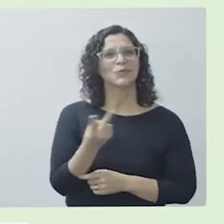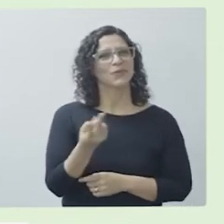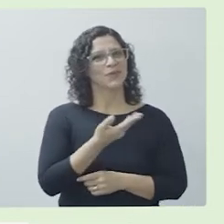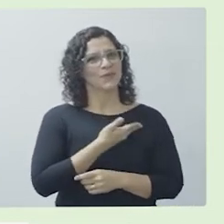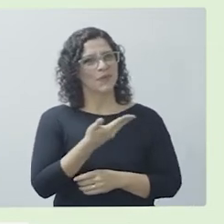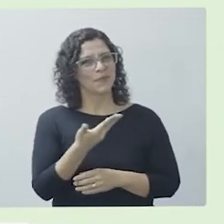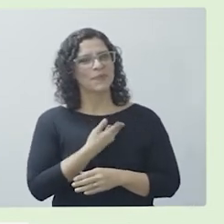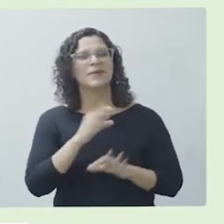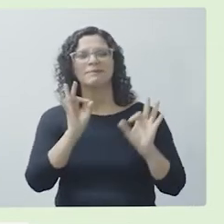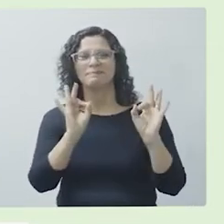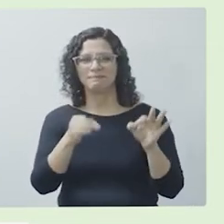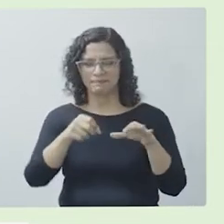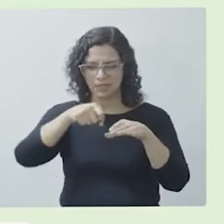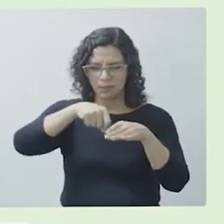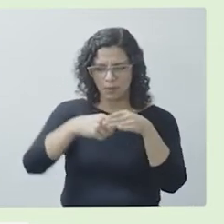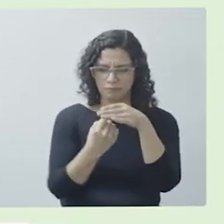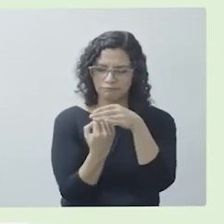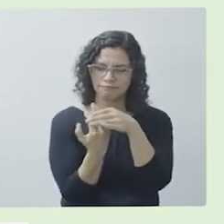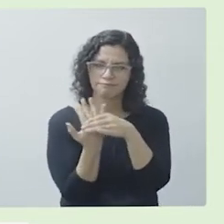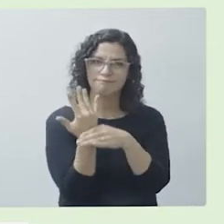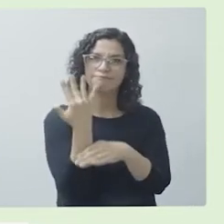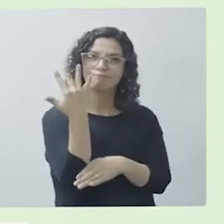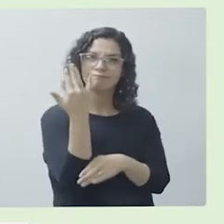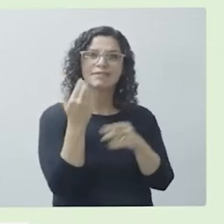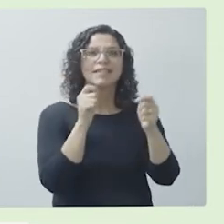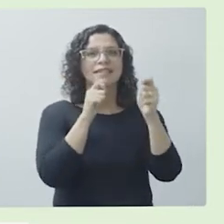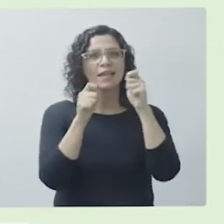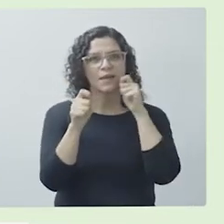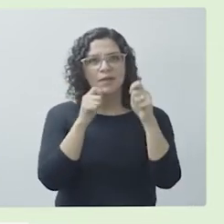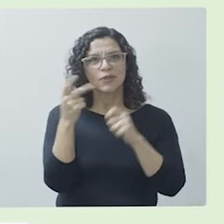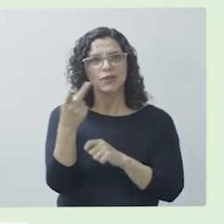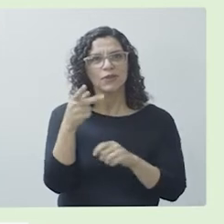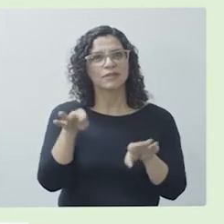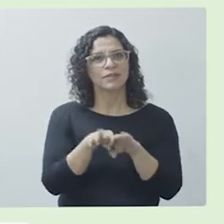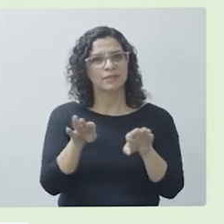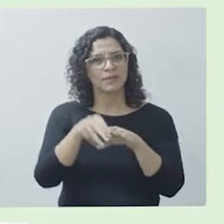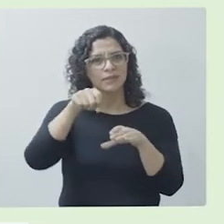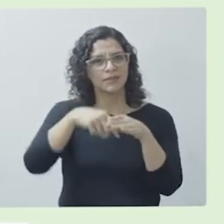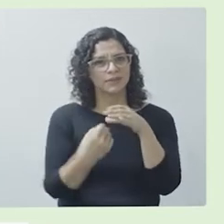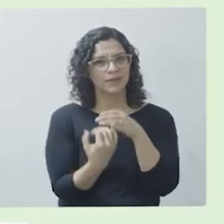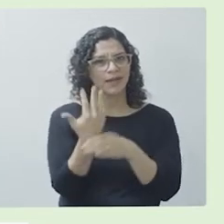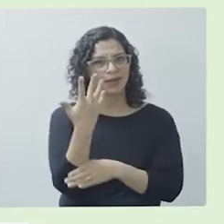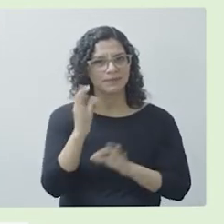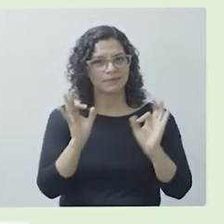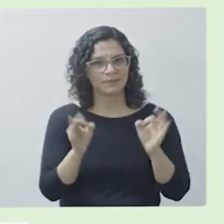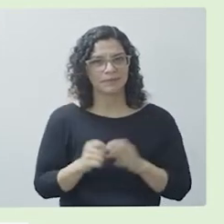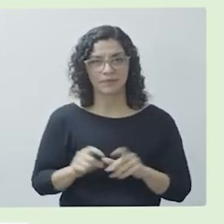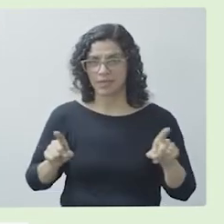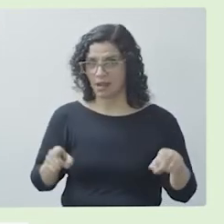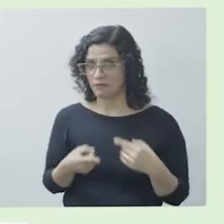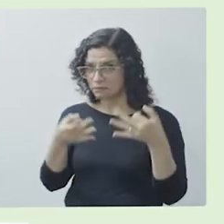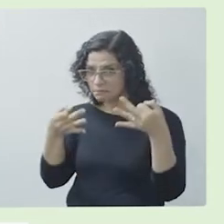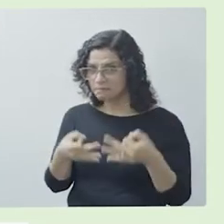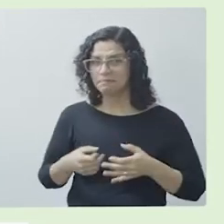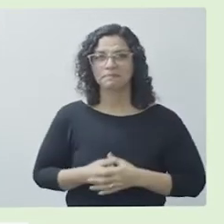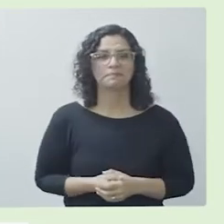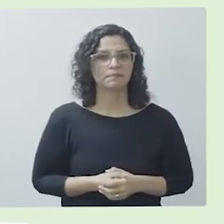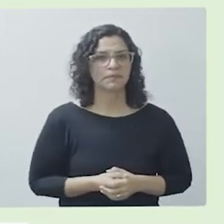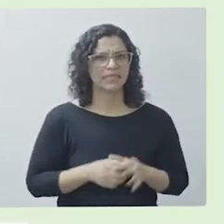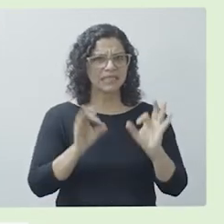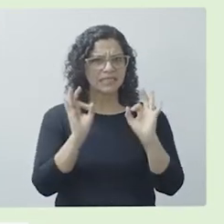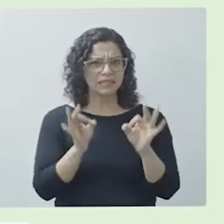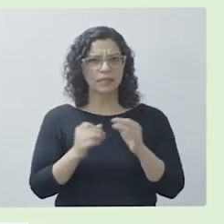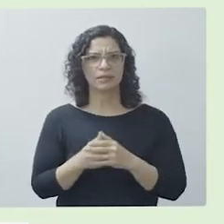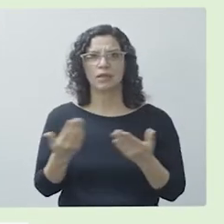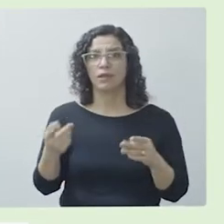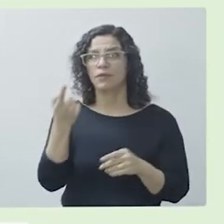essa imagem aqui da reportagem dos dois amigos plantando uma árvore. Desafio cumprido? Tudo